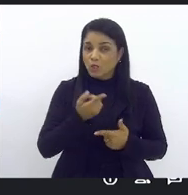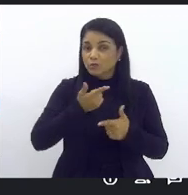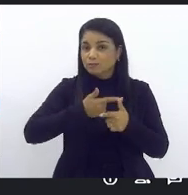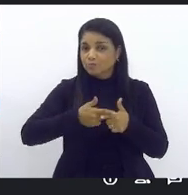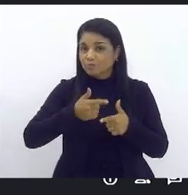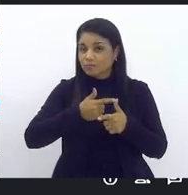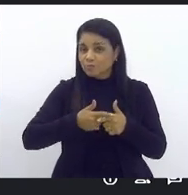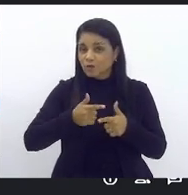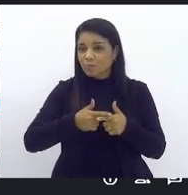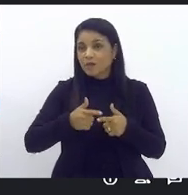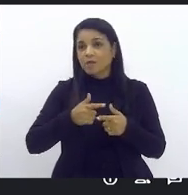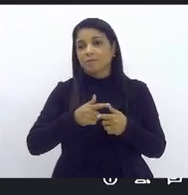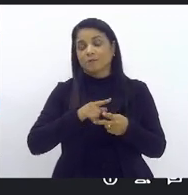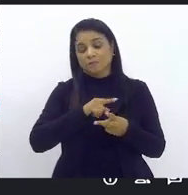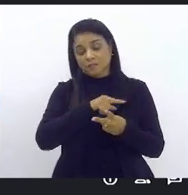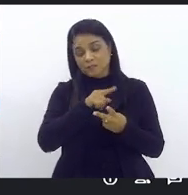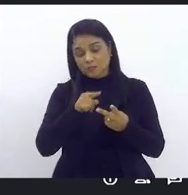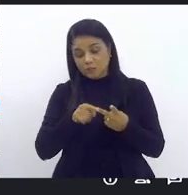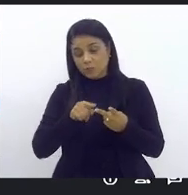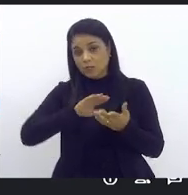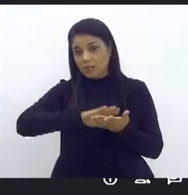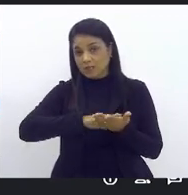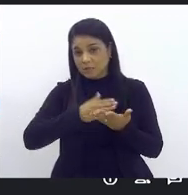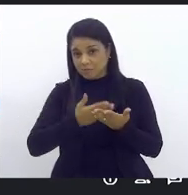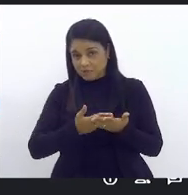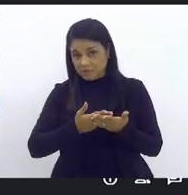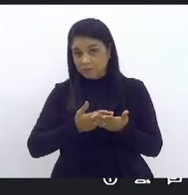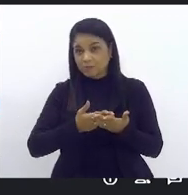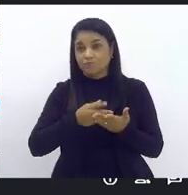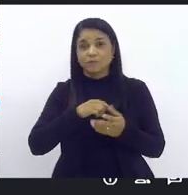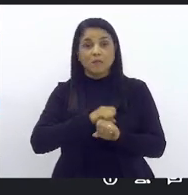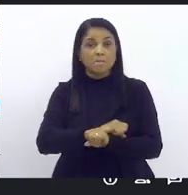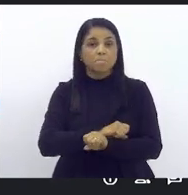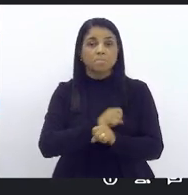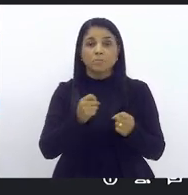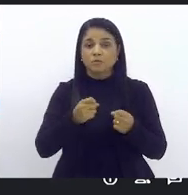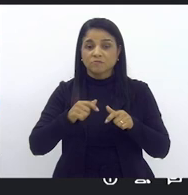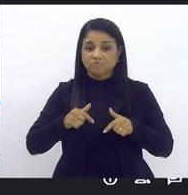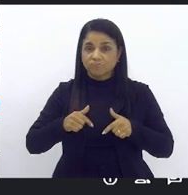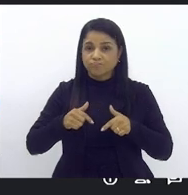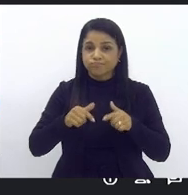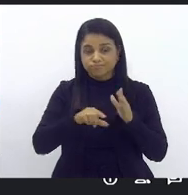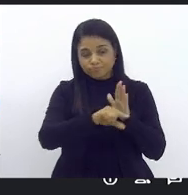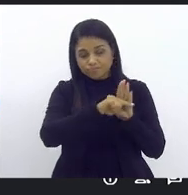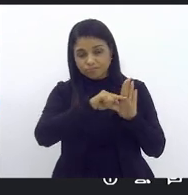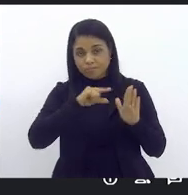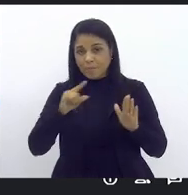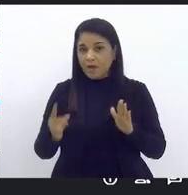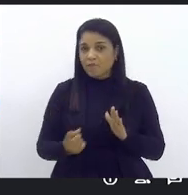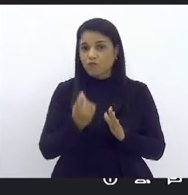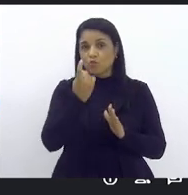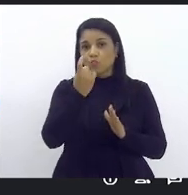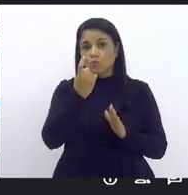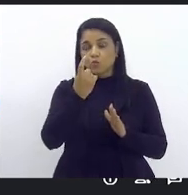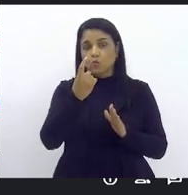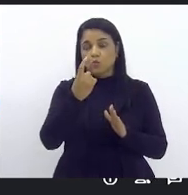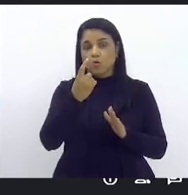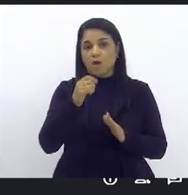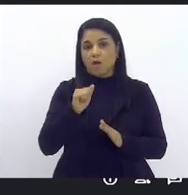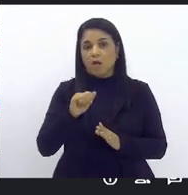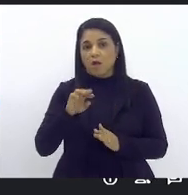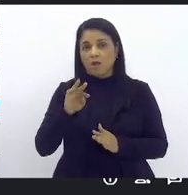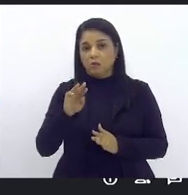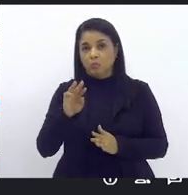O problema segundo, que é a segunda interpretação dada, é que seria impossível aplicar esse parágrafo único, ou seja, essa atualização do